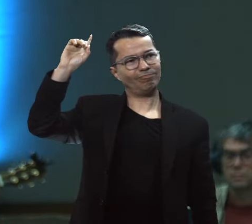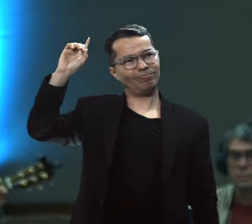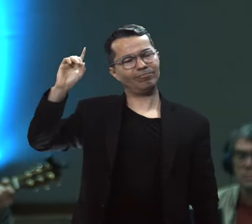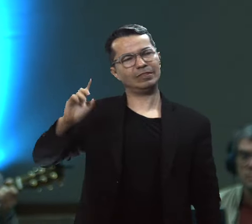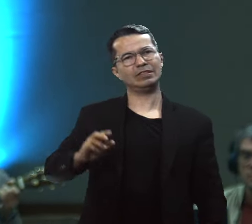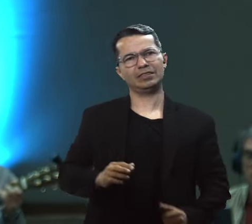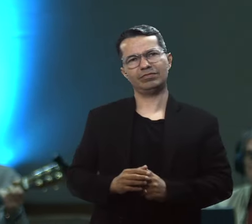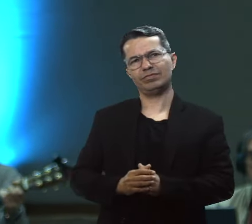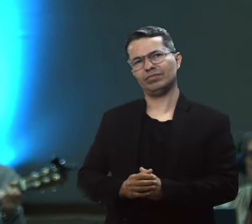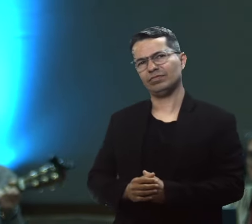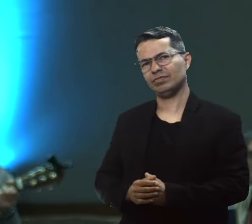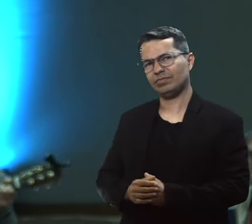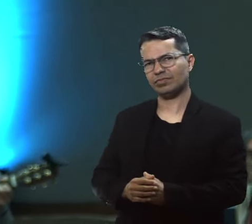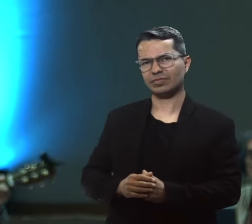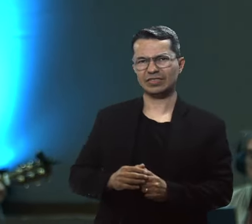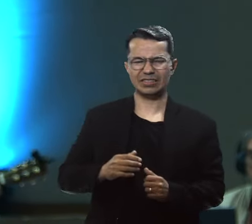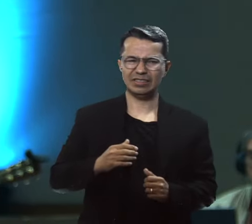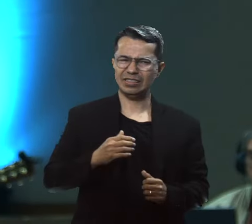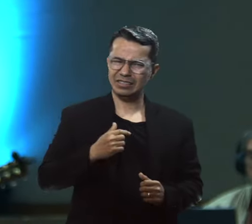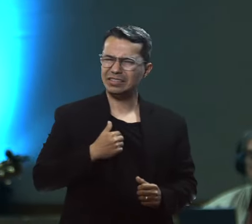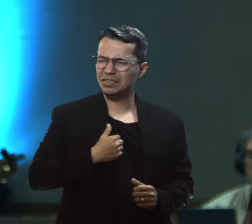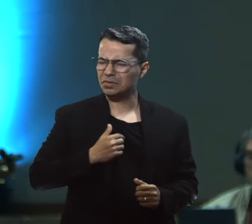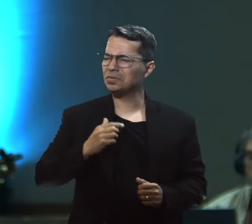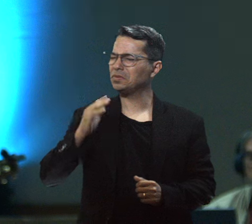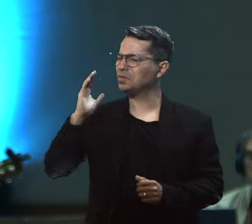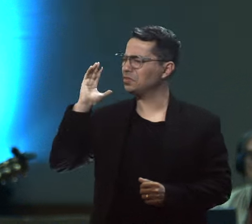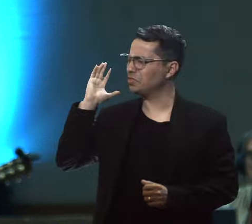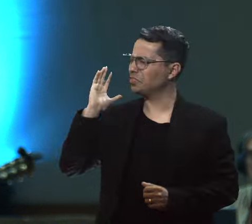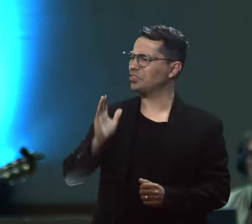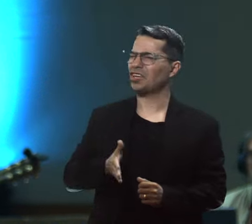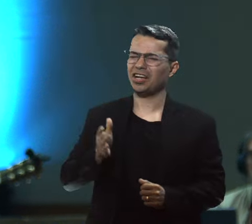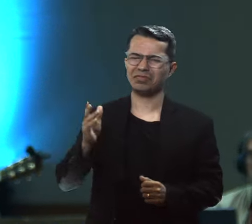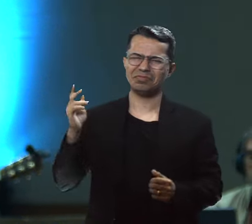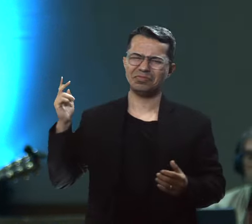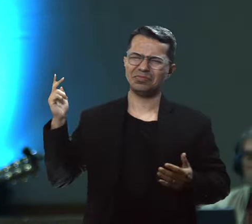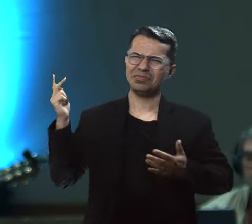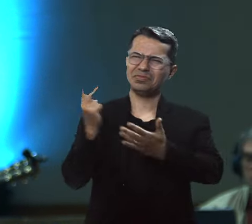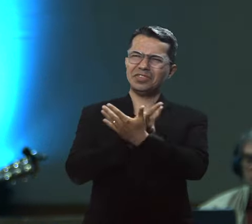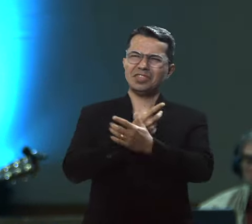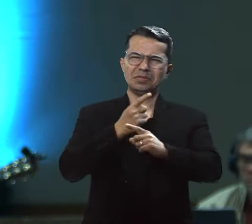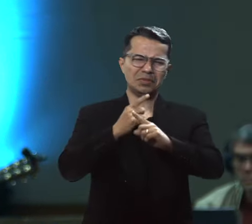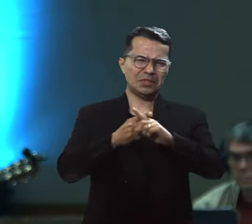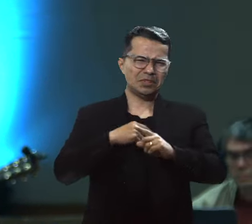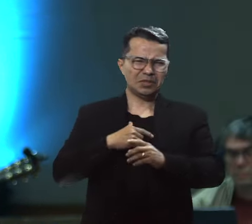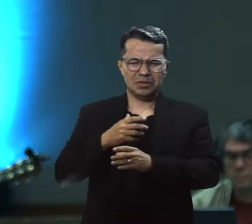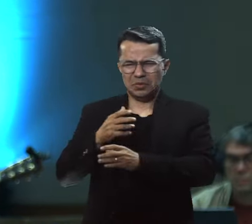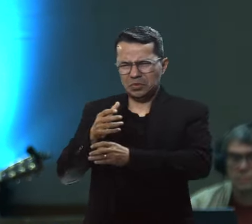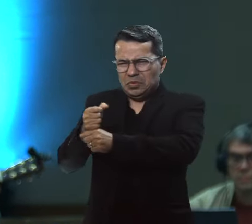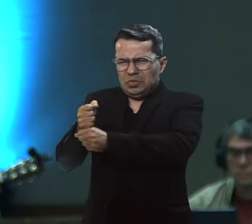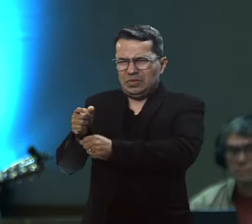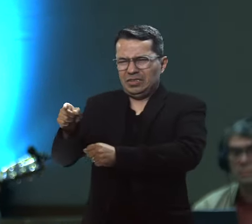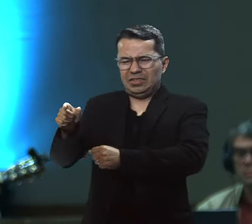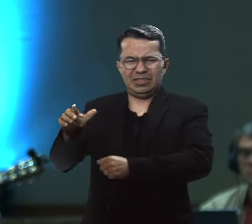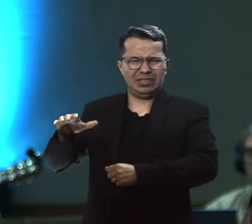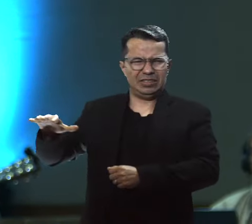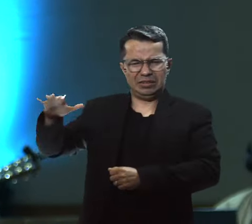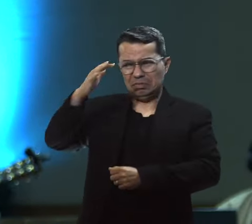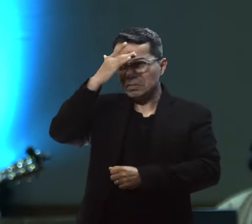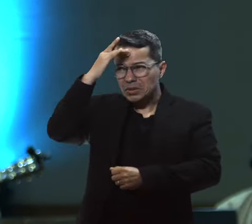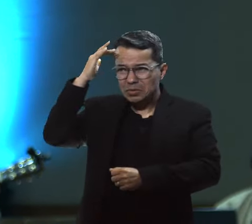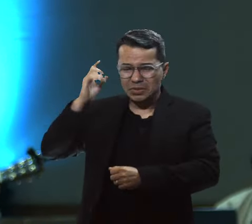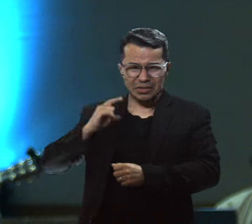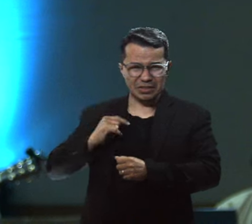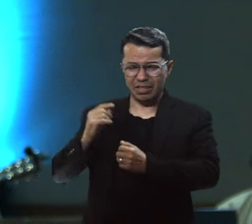Eu já me lasquei muitas vezes por confiar em pessoas que me levaram por caminhos que não eram